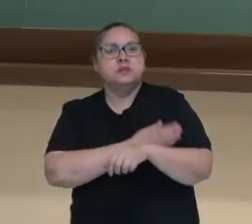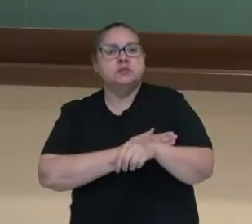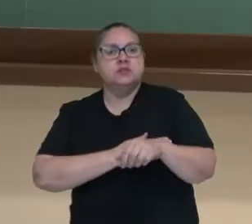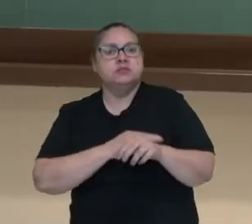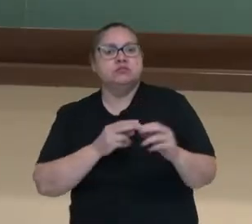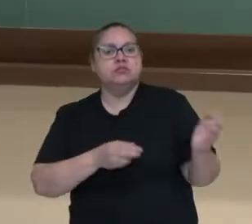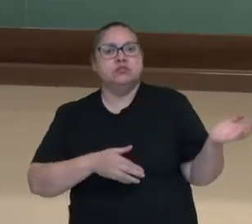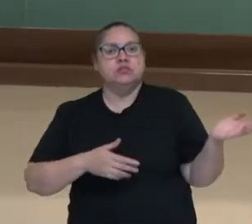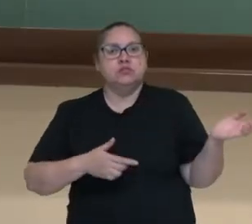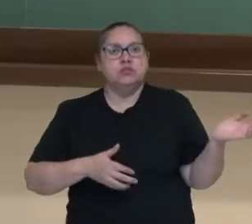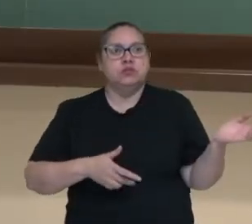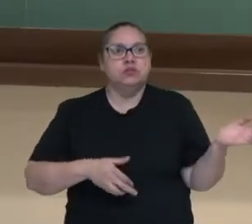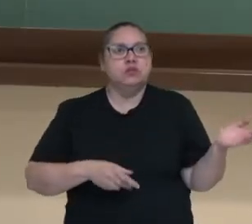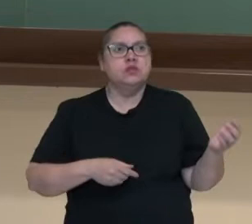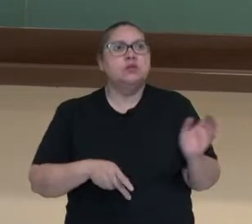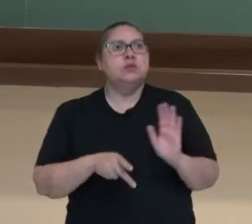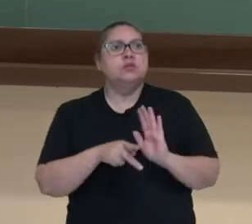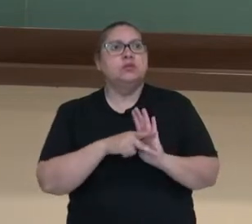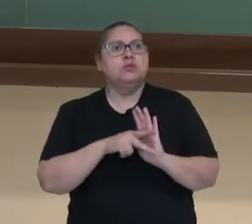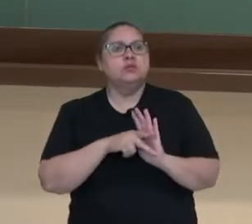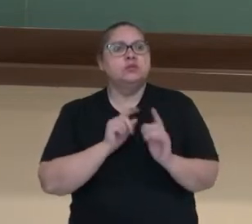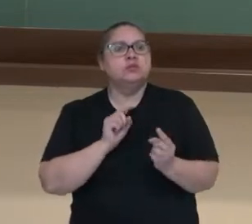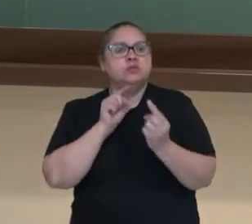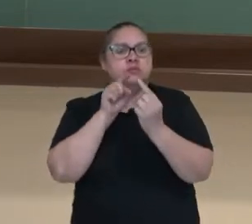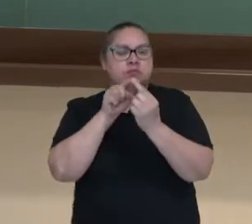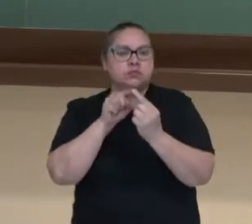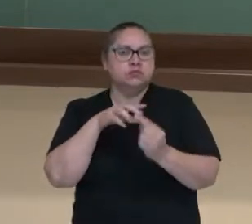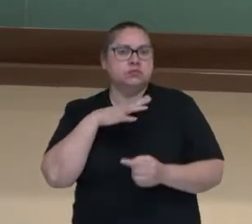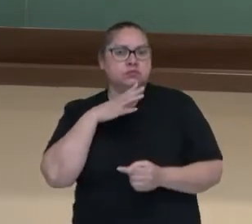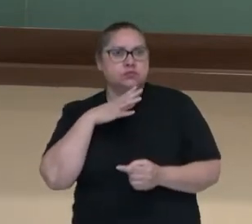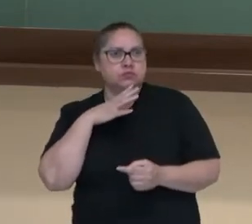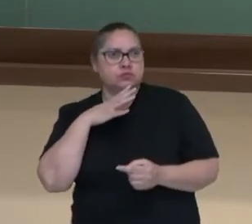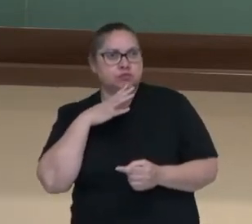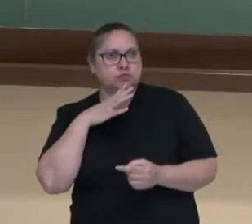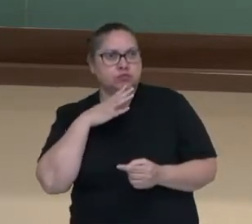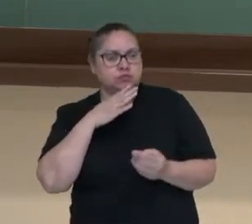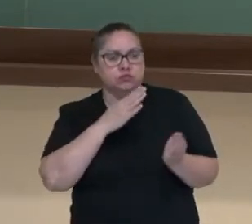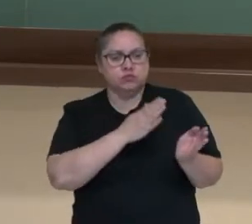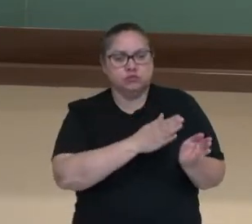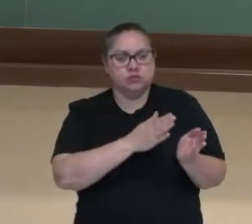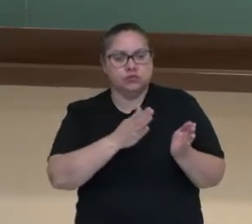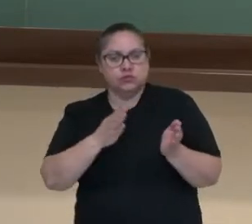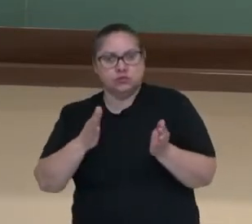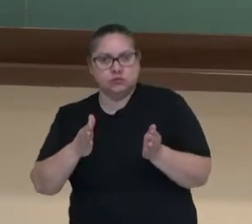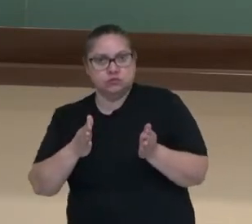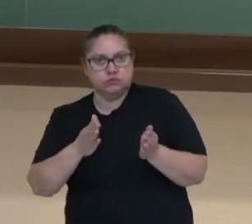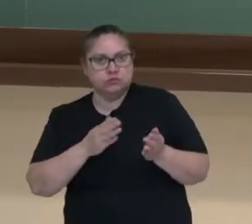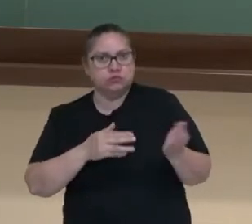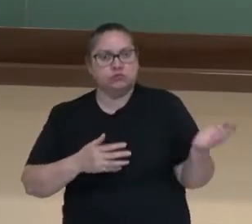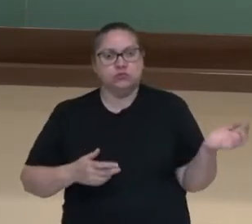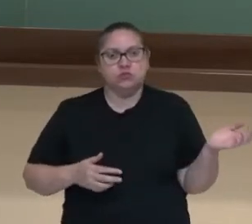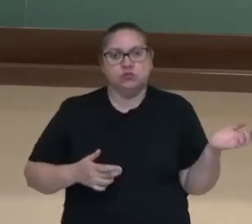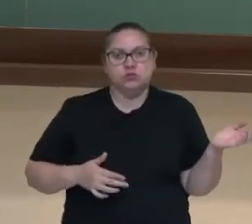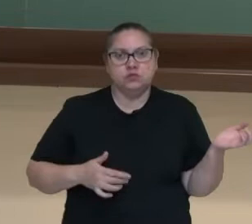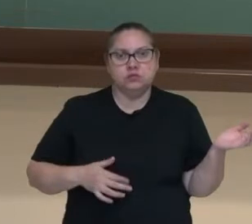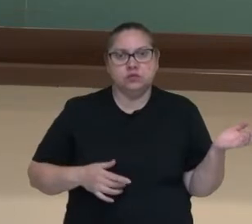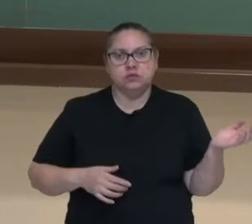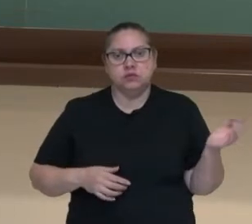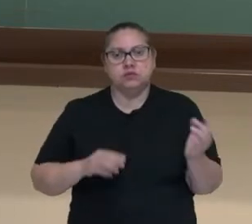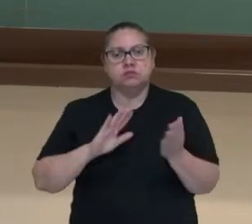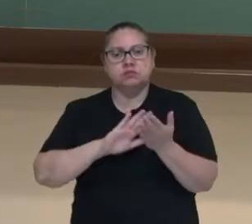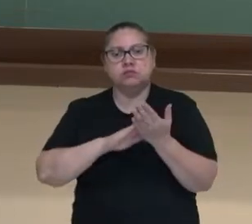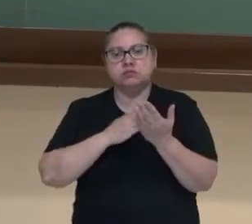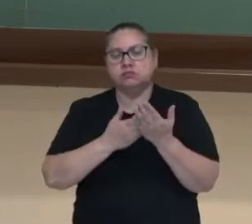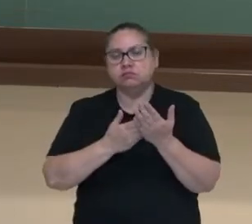trovadorismo. Especificamente, nossos objetivos são conhecer o período do trovadorismo, ler e interpretar